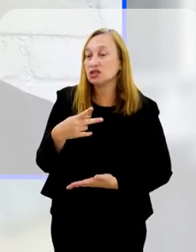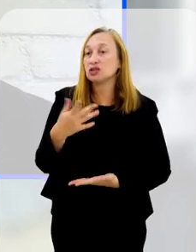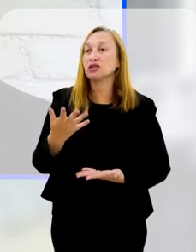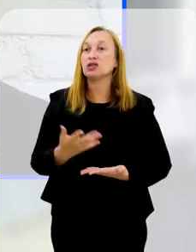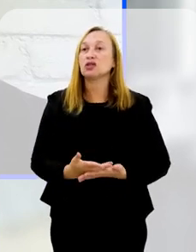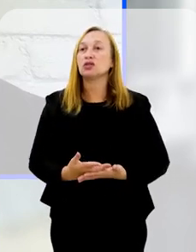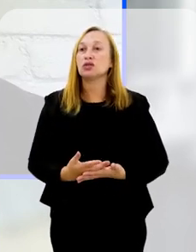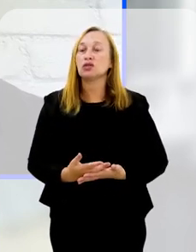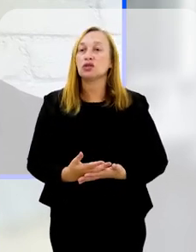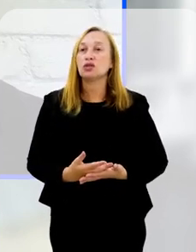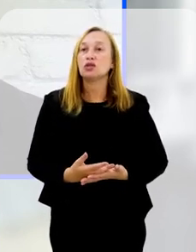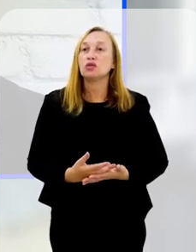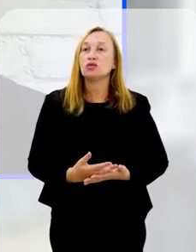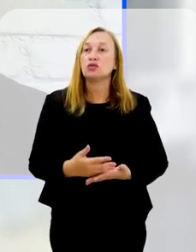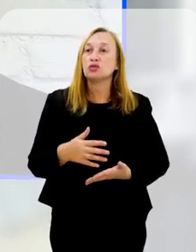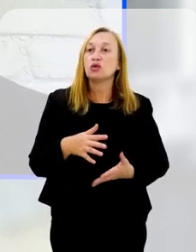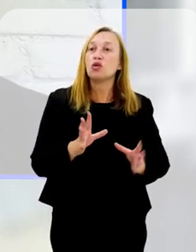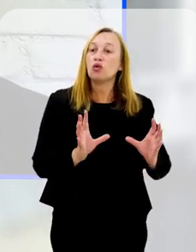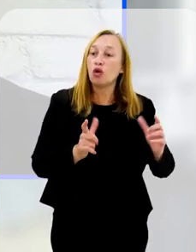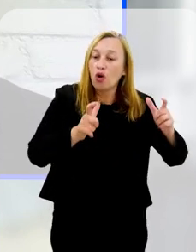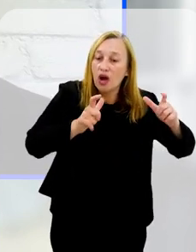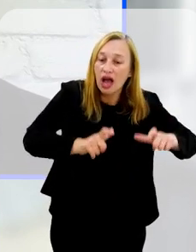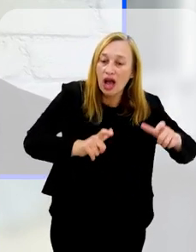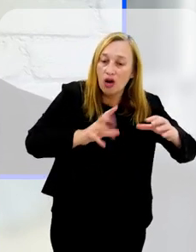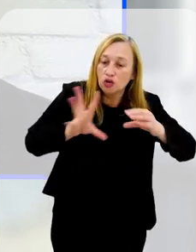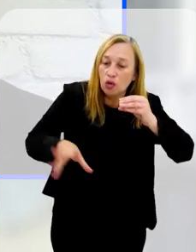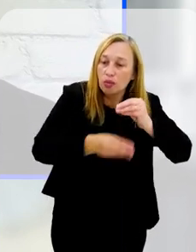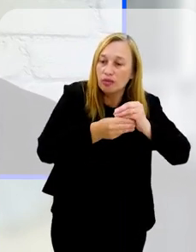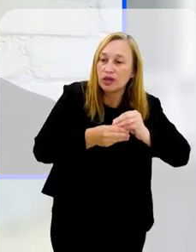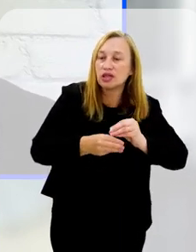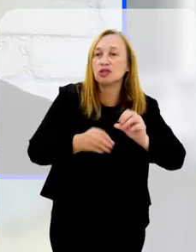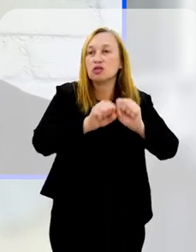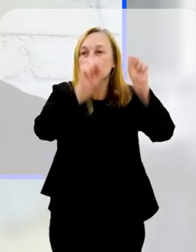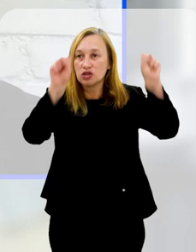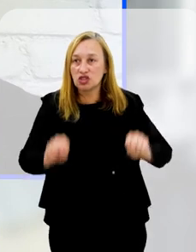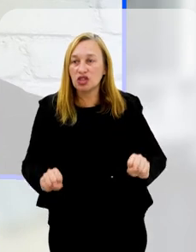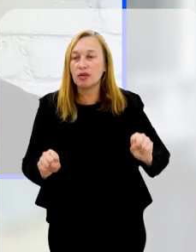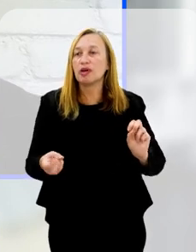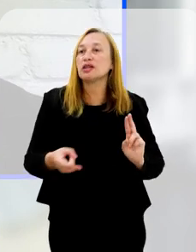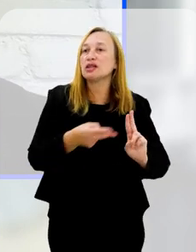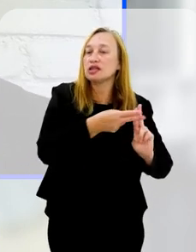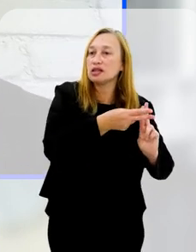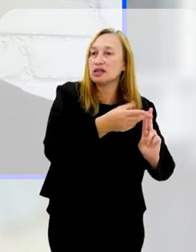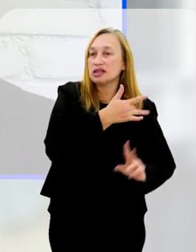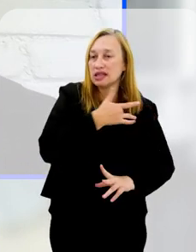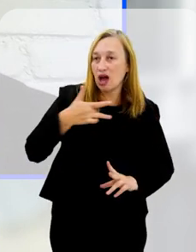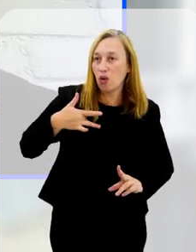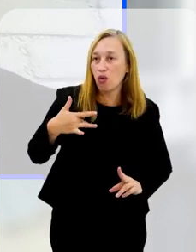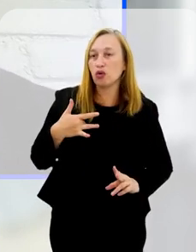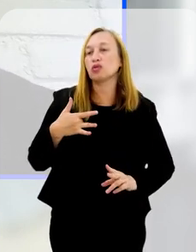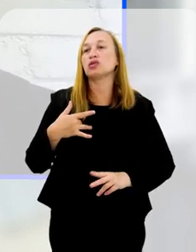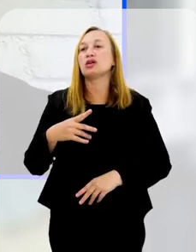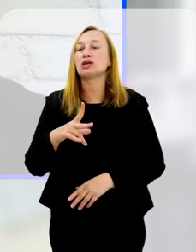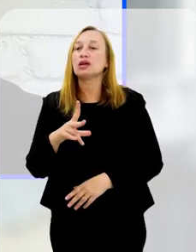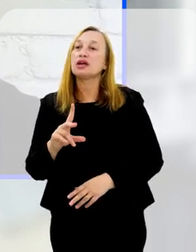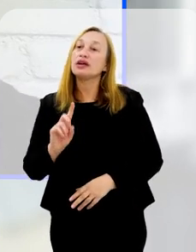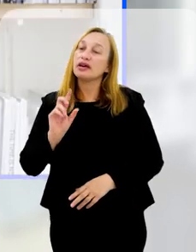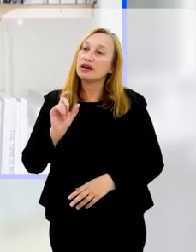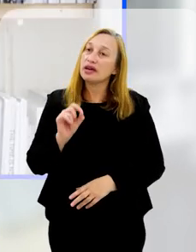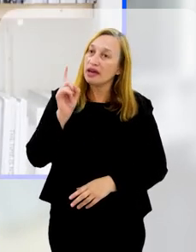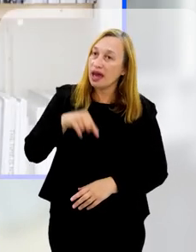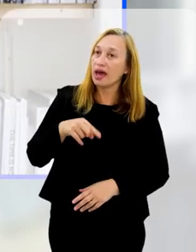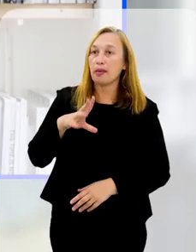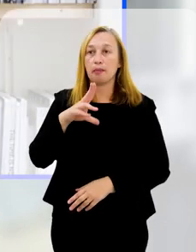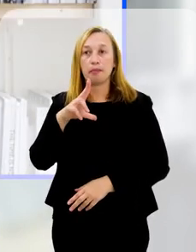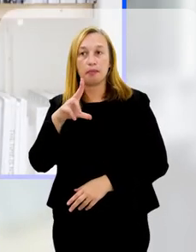estamos falando de um componente do sistema de saúde, que é um componente privado, mas filantrópico, sem